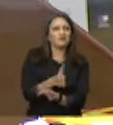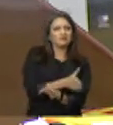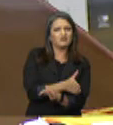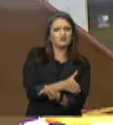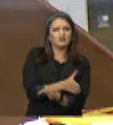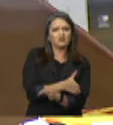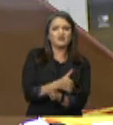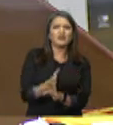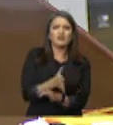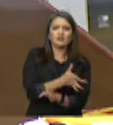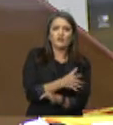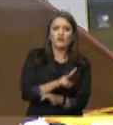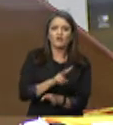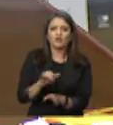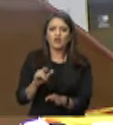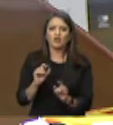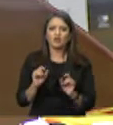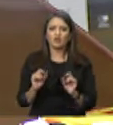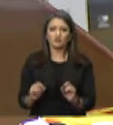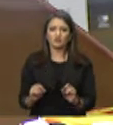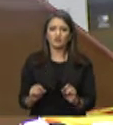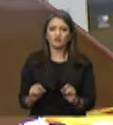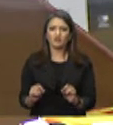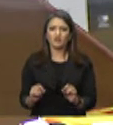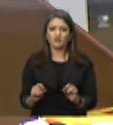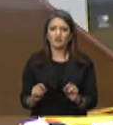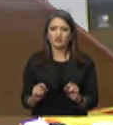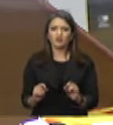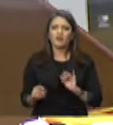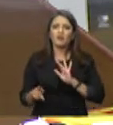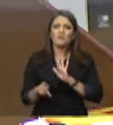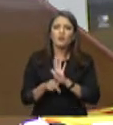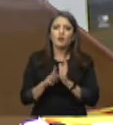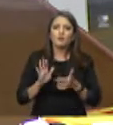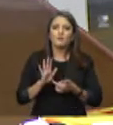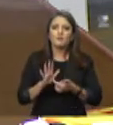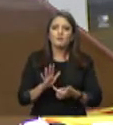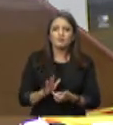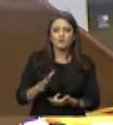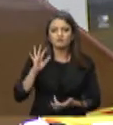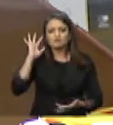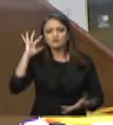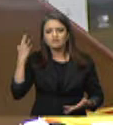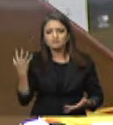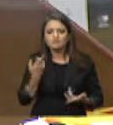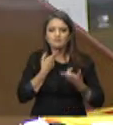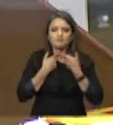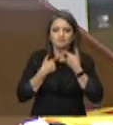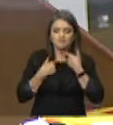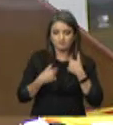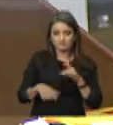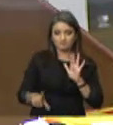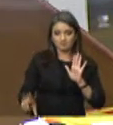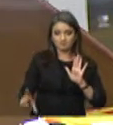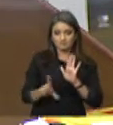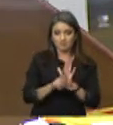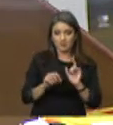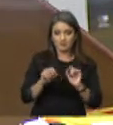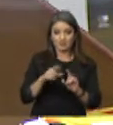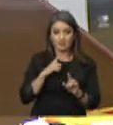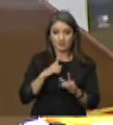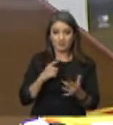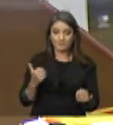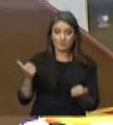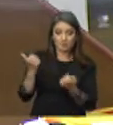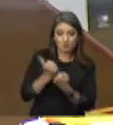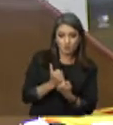prescritivas para tornarem-se expressivas no desejo o revisionismo do legislador no sentido de substituir